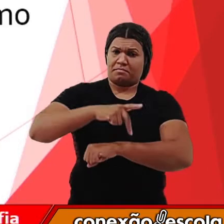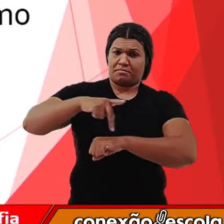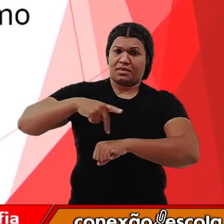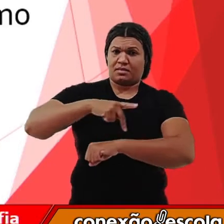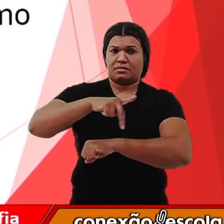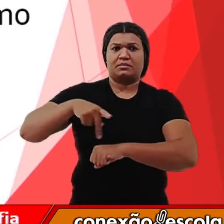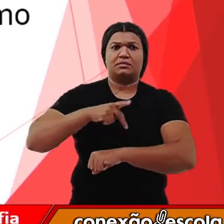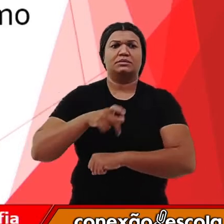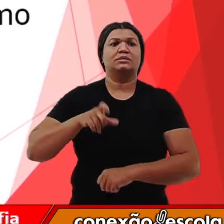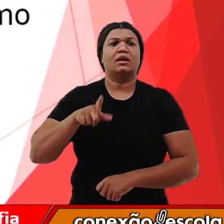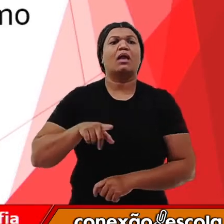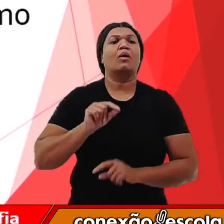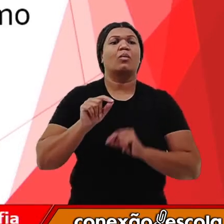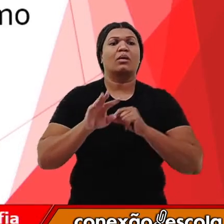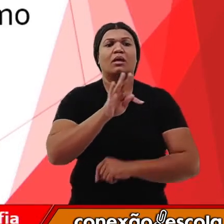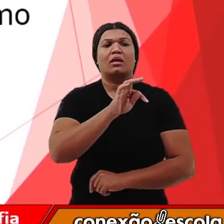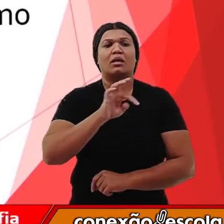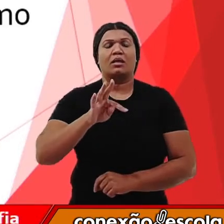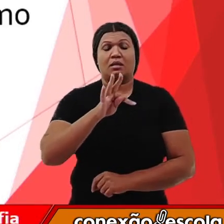é um território